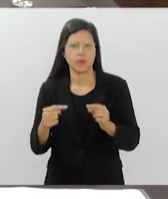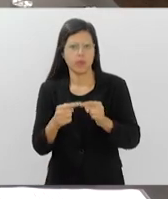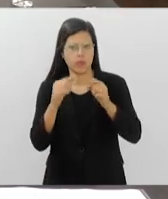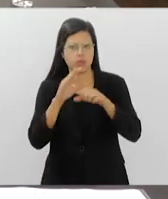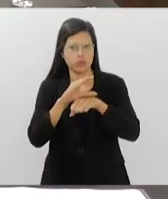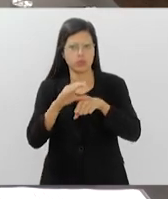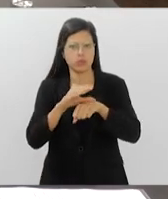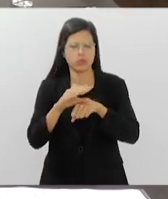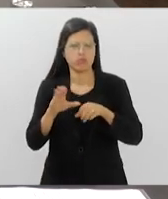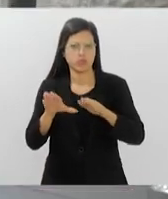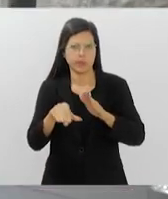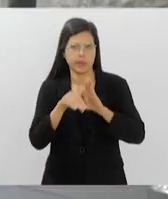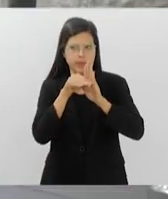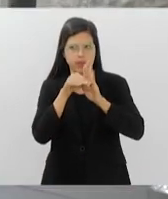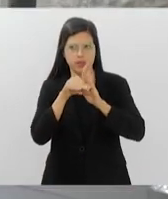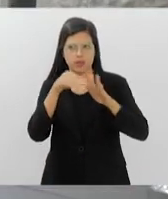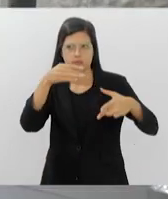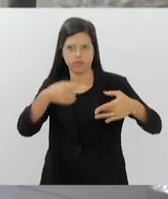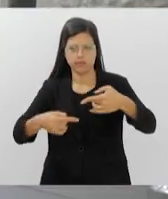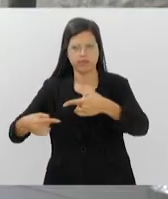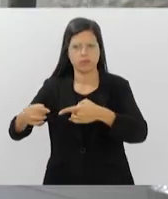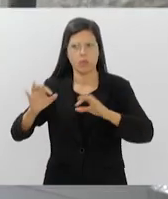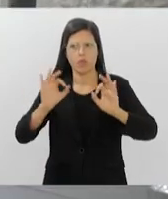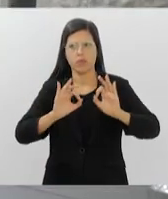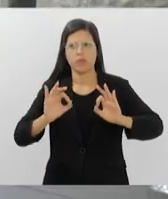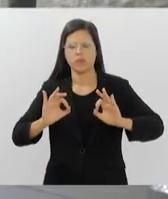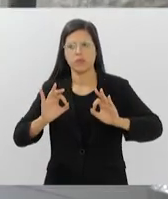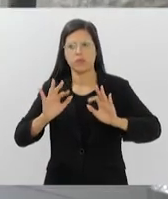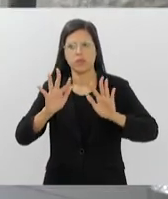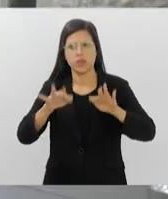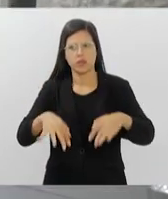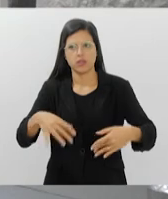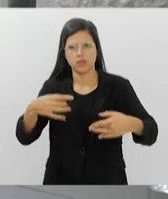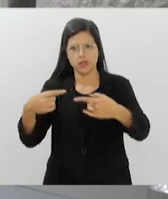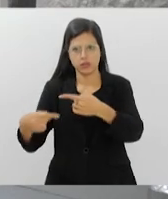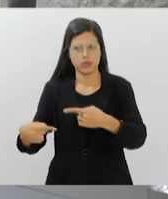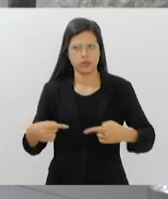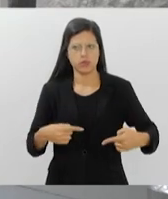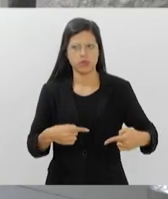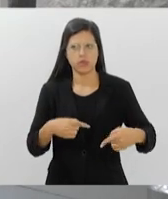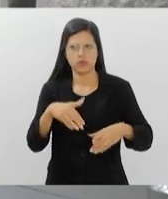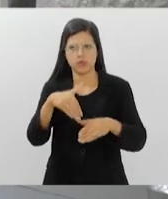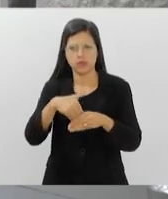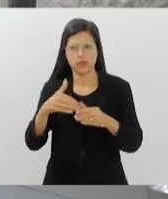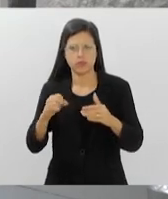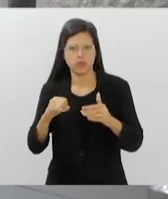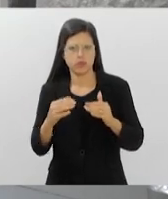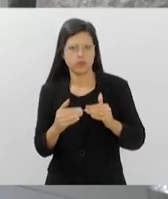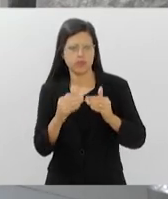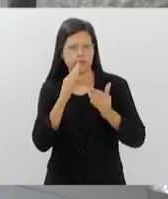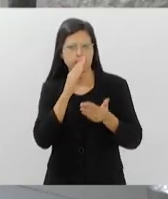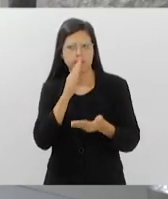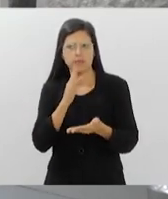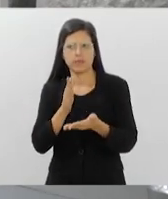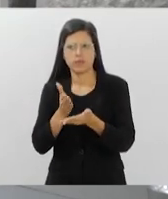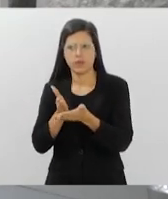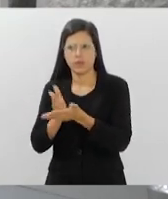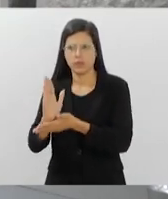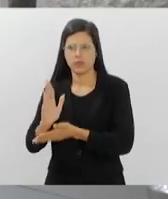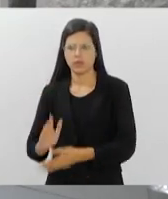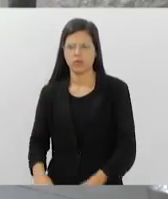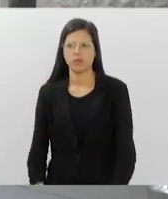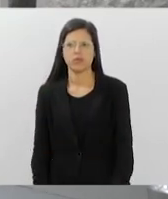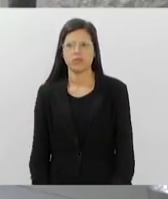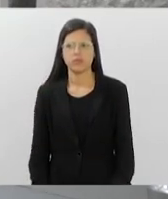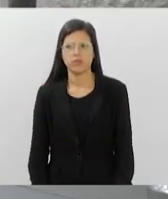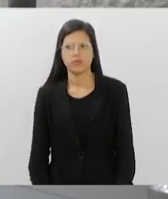com emendas. Em discussão. Não havendo quem queira discutir. Encerrada a discussão. Em votação, os senhores que aprovam permaneçam como estão.